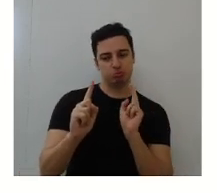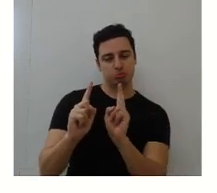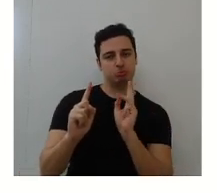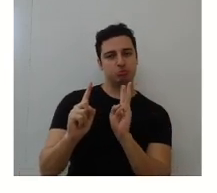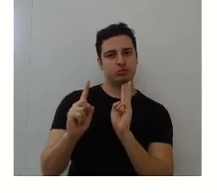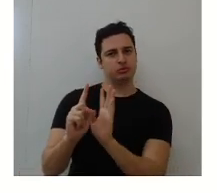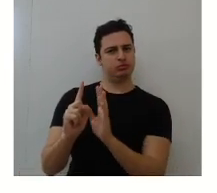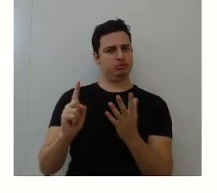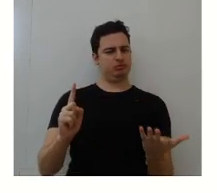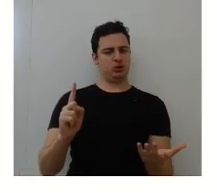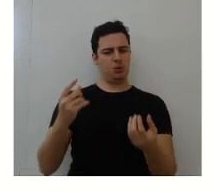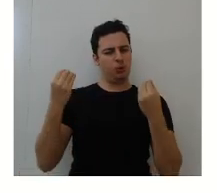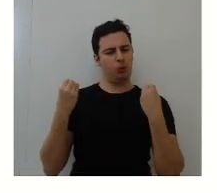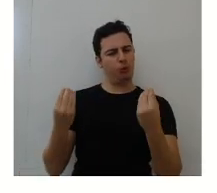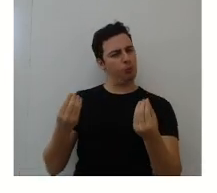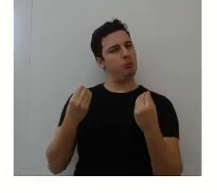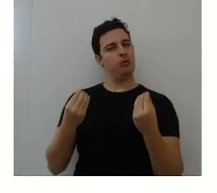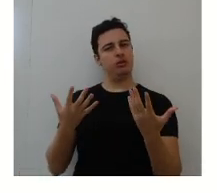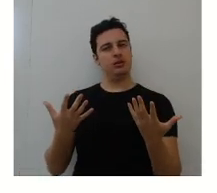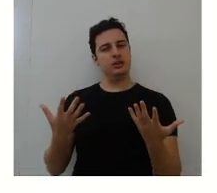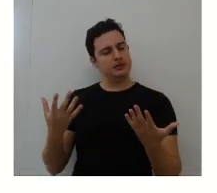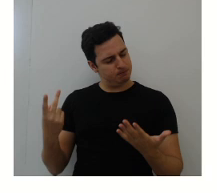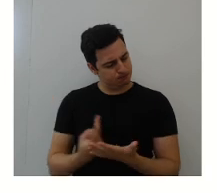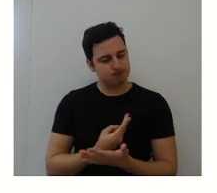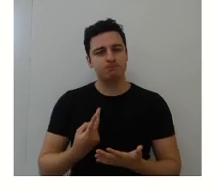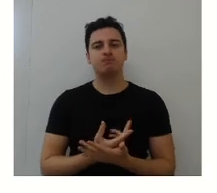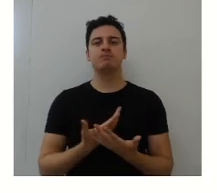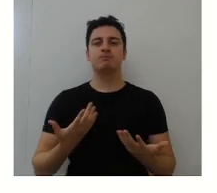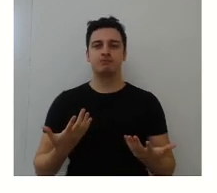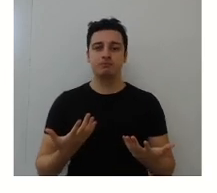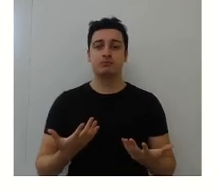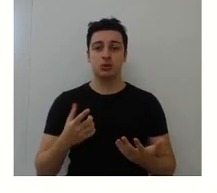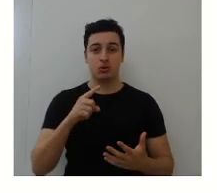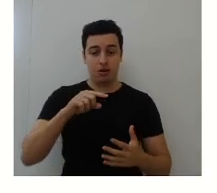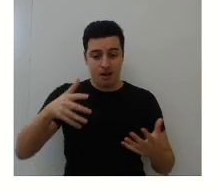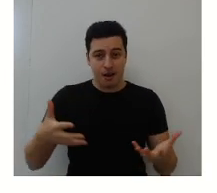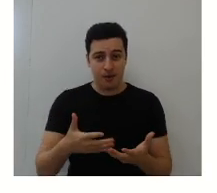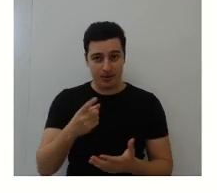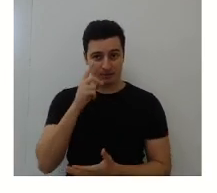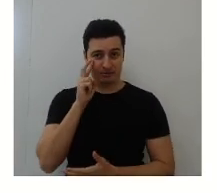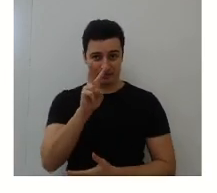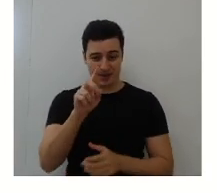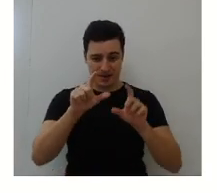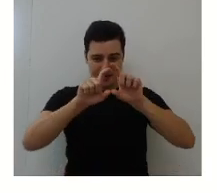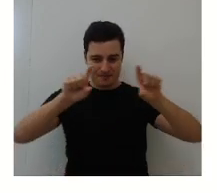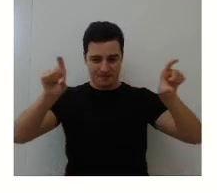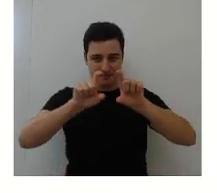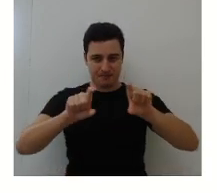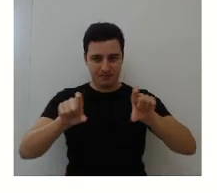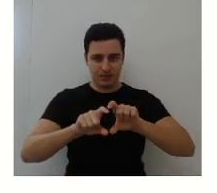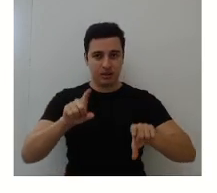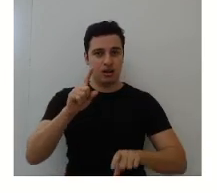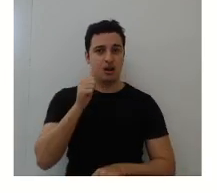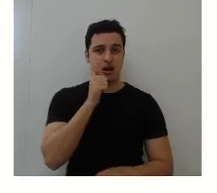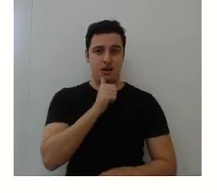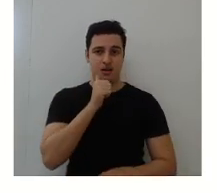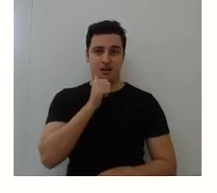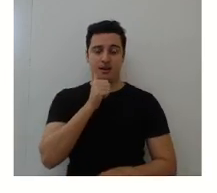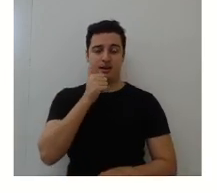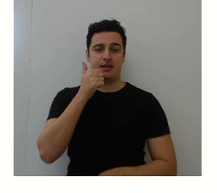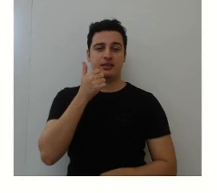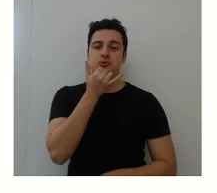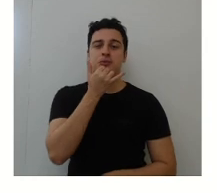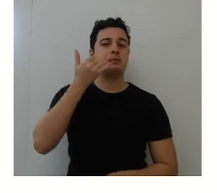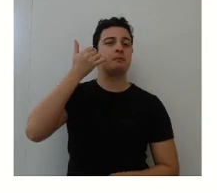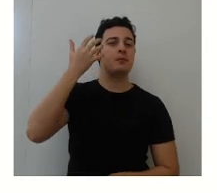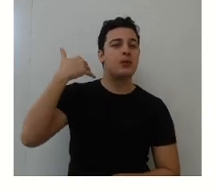um absurdo. Então você vai começar a encontrar aqui, nessa música de Chico Buarque, né, que ela é bem atual, ela é da década de